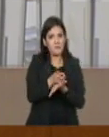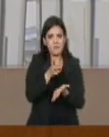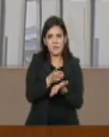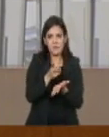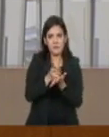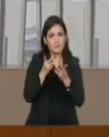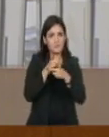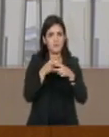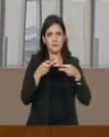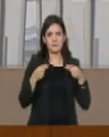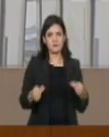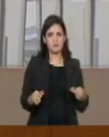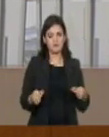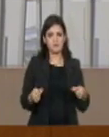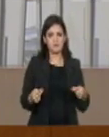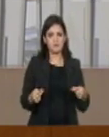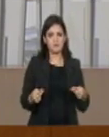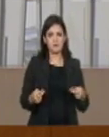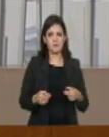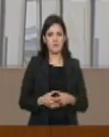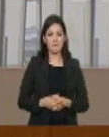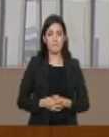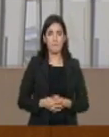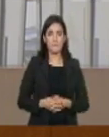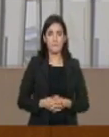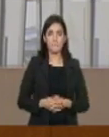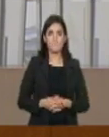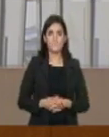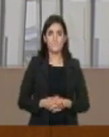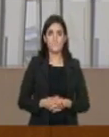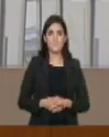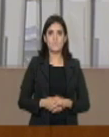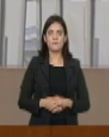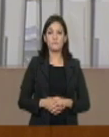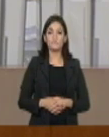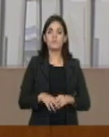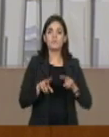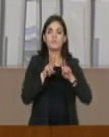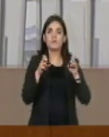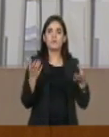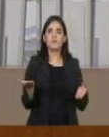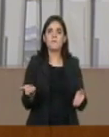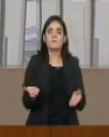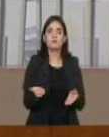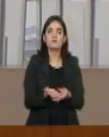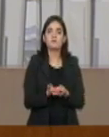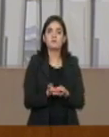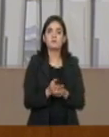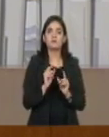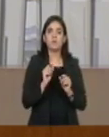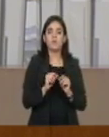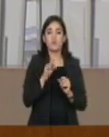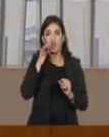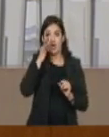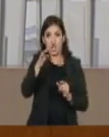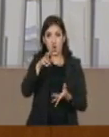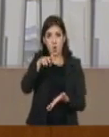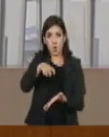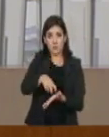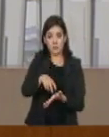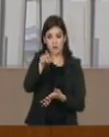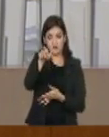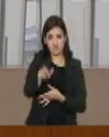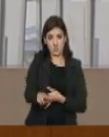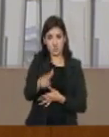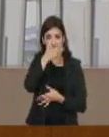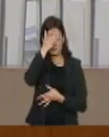126.292. O caso concreto que embasou o recurso era a condenação do recorrente do